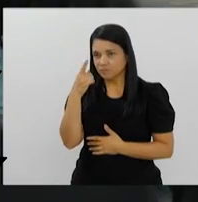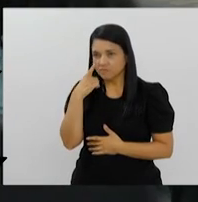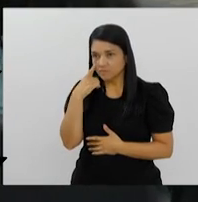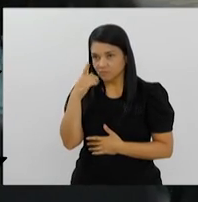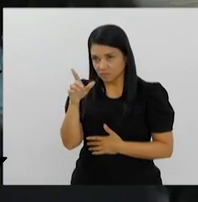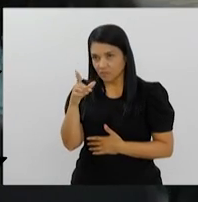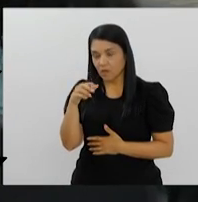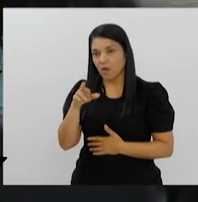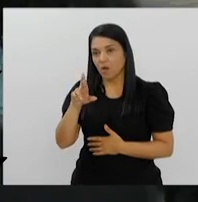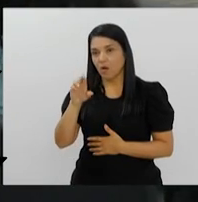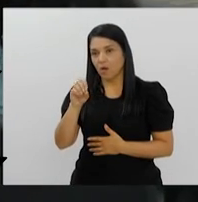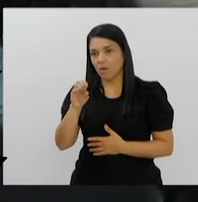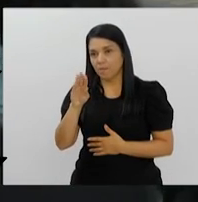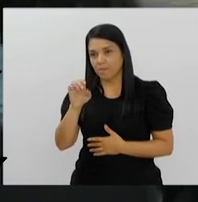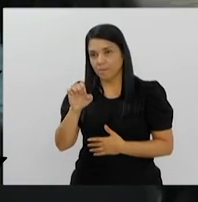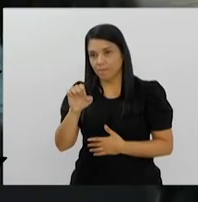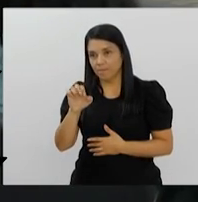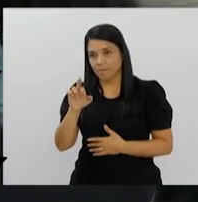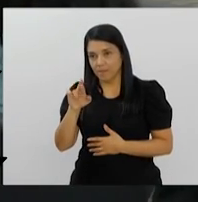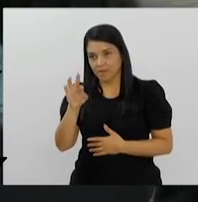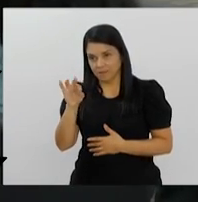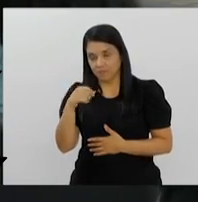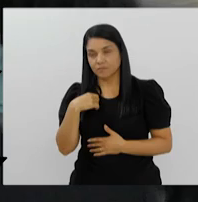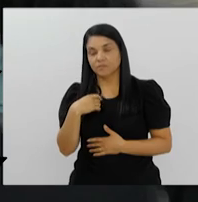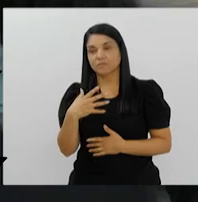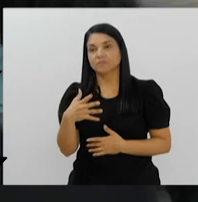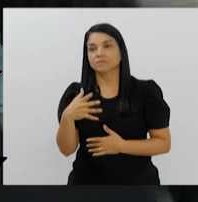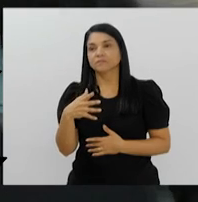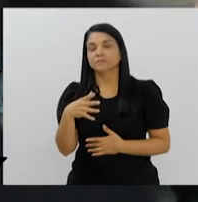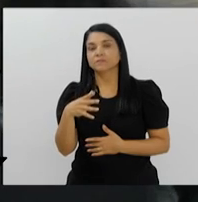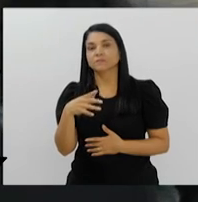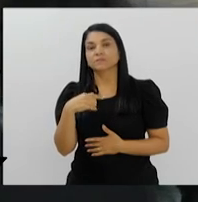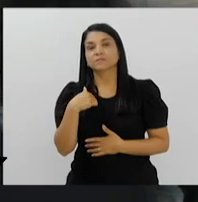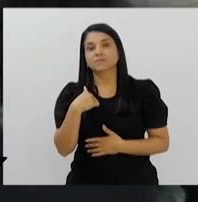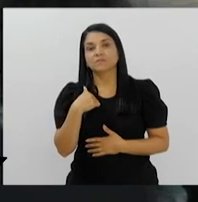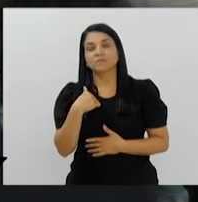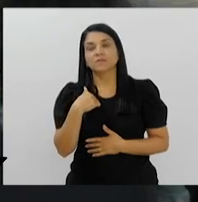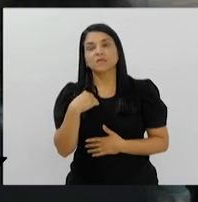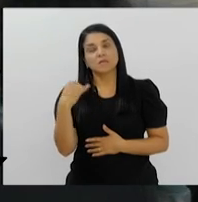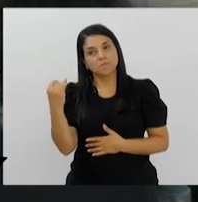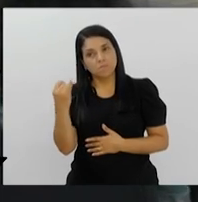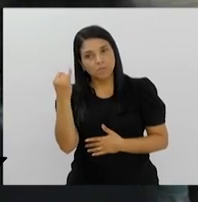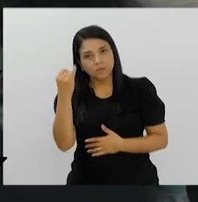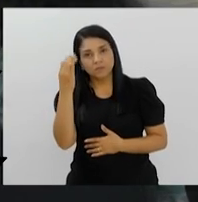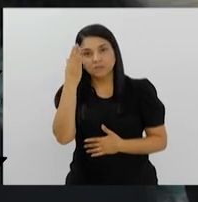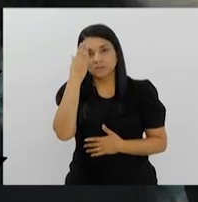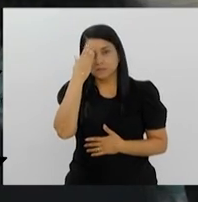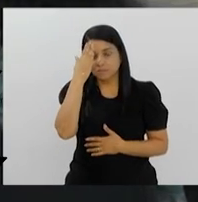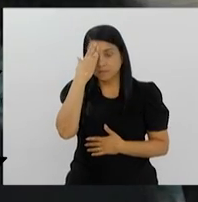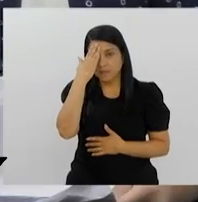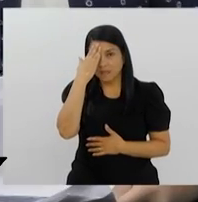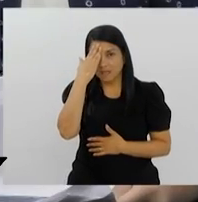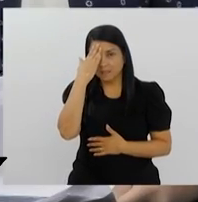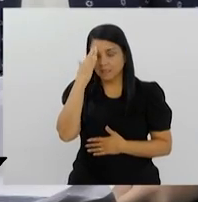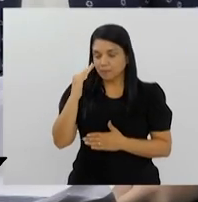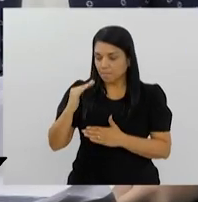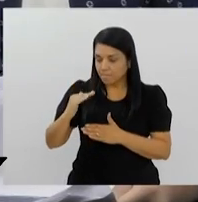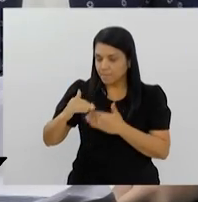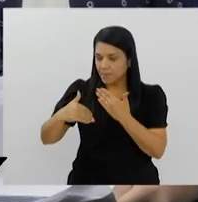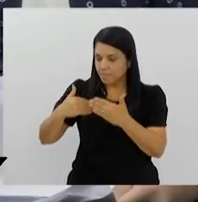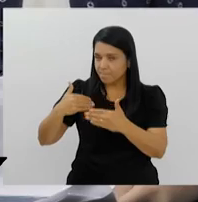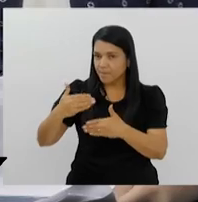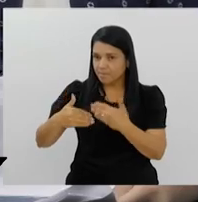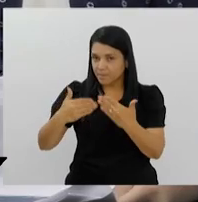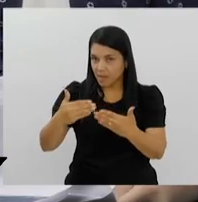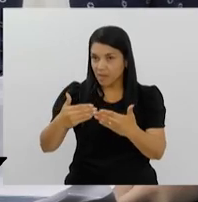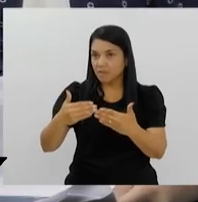Roberta veja só é importante isso eu quero deixar consignado Ah é importante a gente saber que cada passo que a gente dá eu vejo como